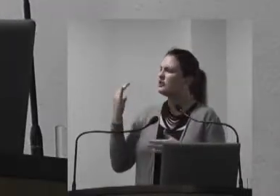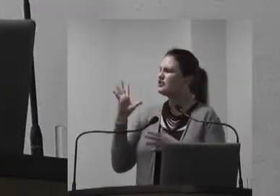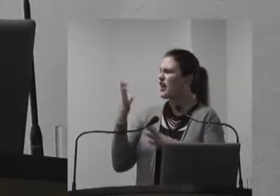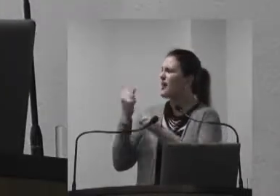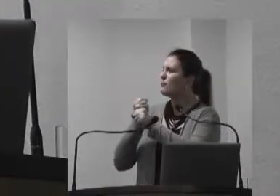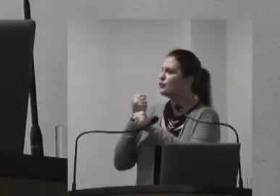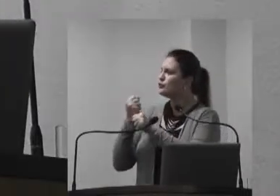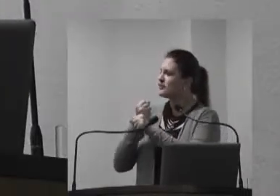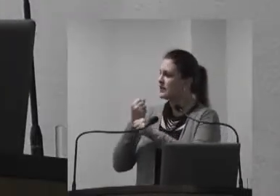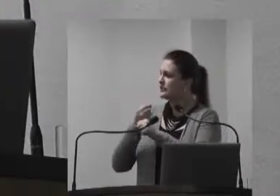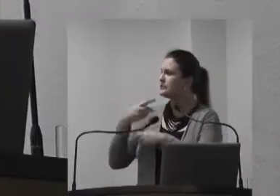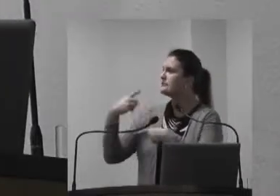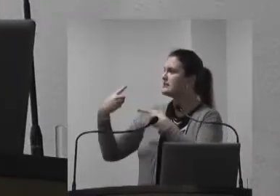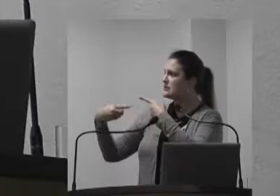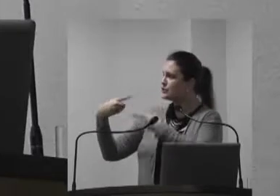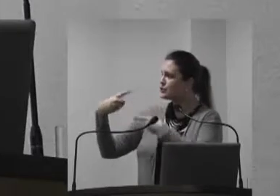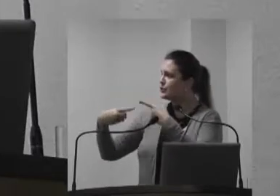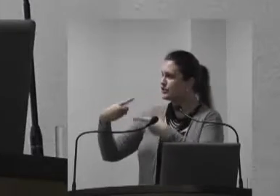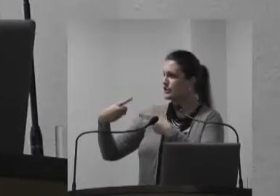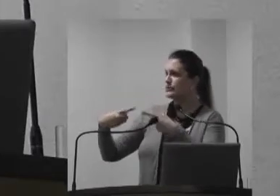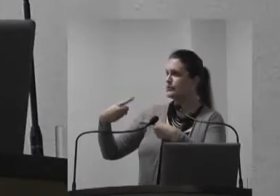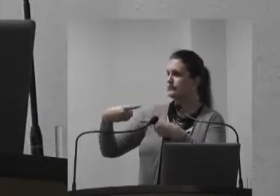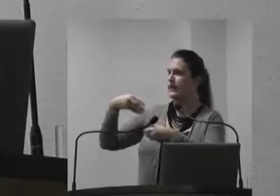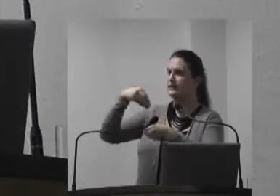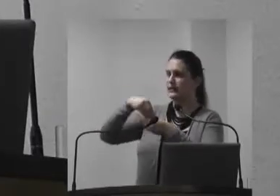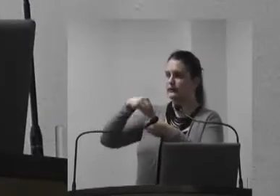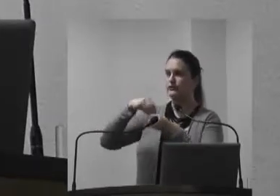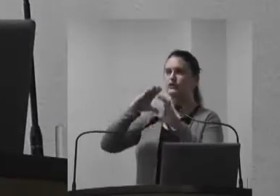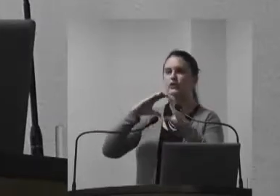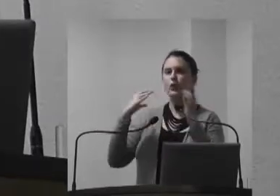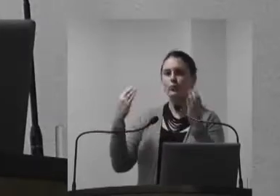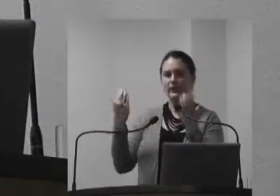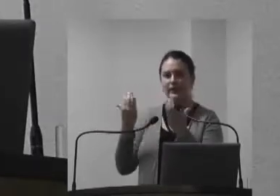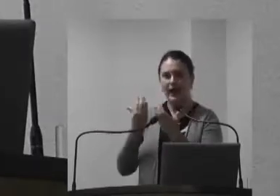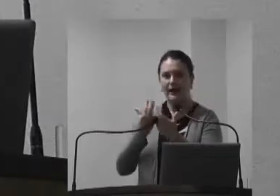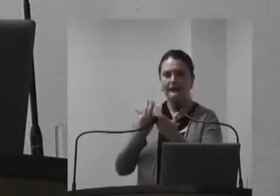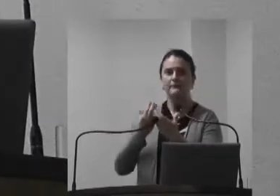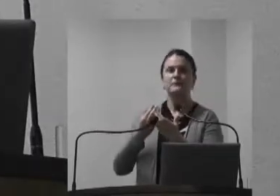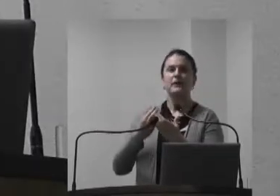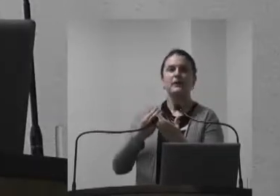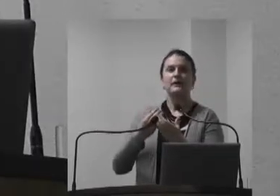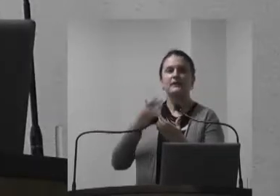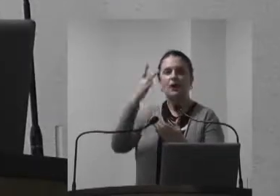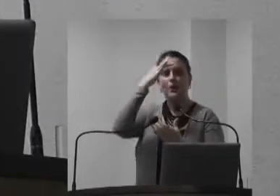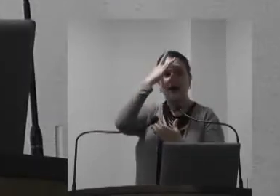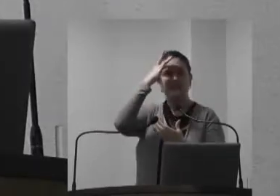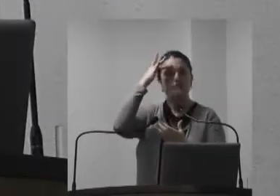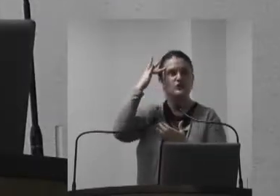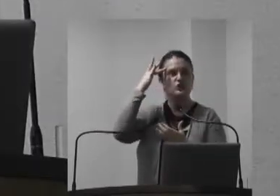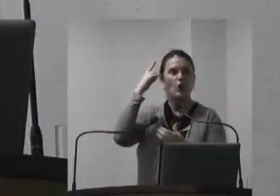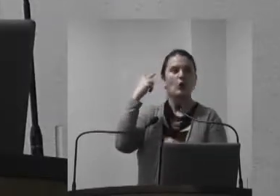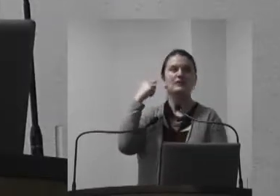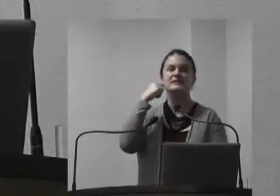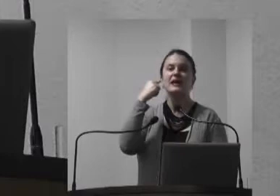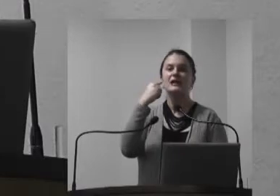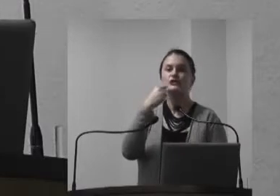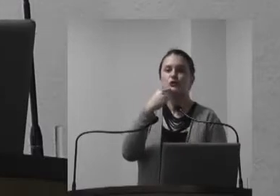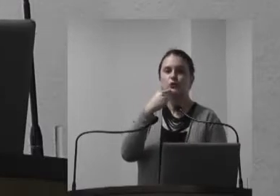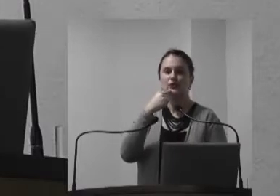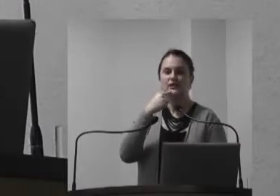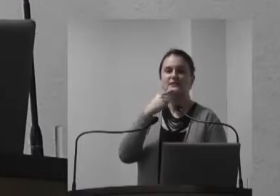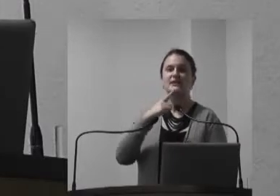é algo que já há muitos anos vem se discutindo, né, dentro de toda a comunidade. Então, as